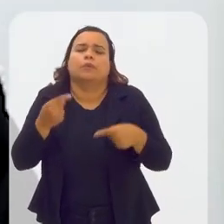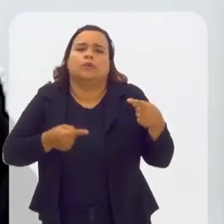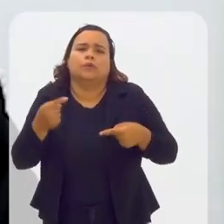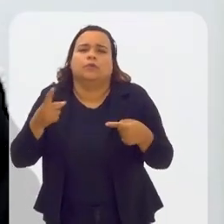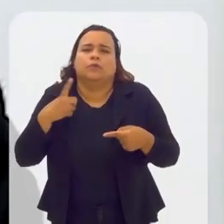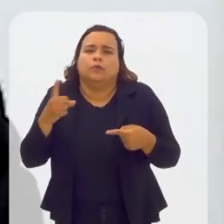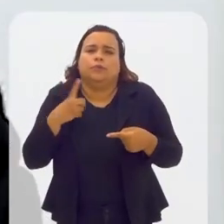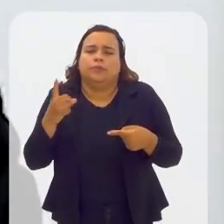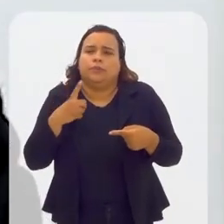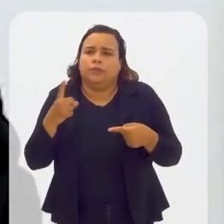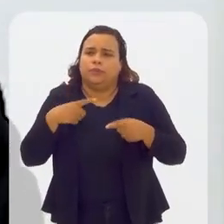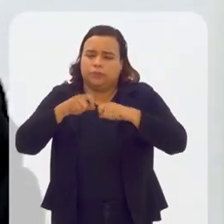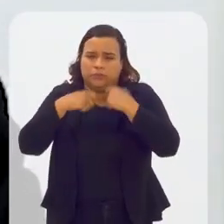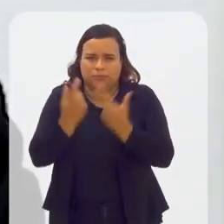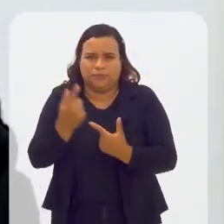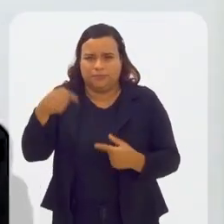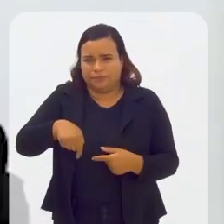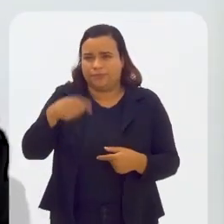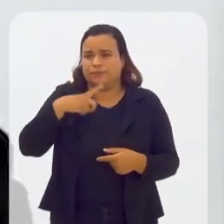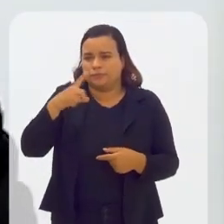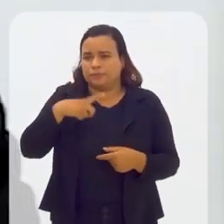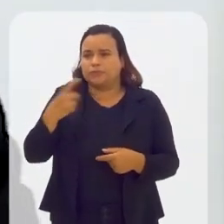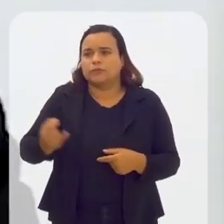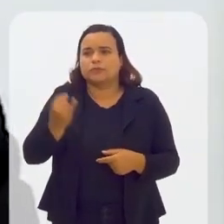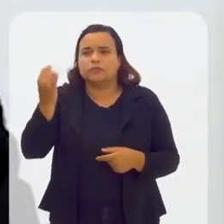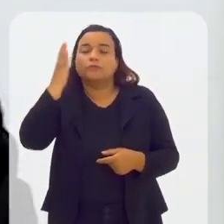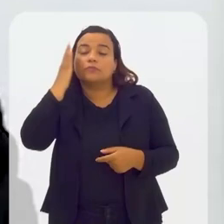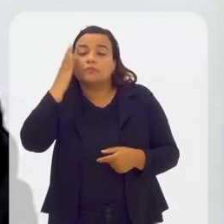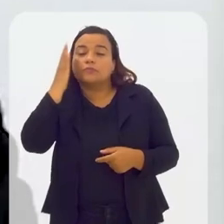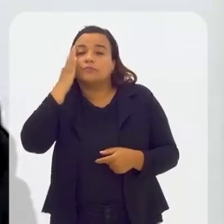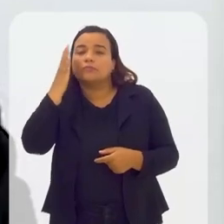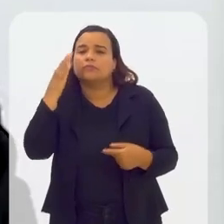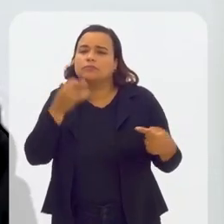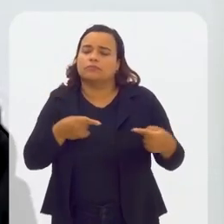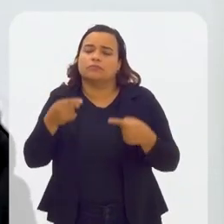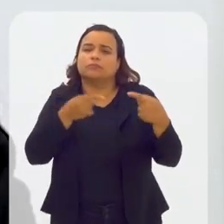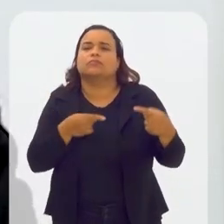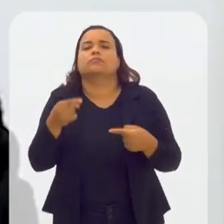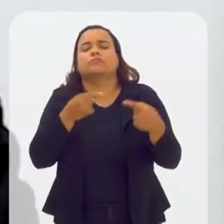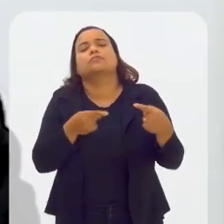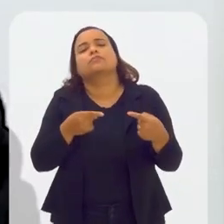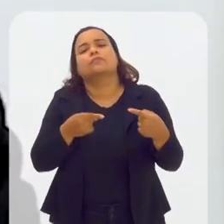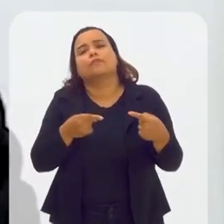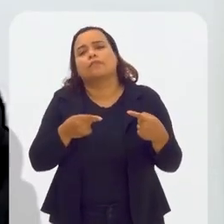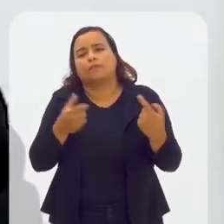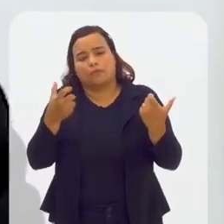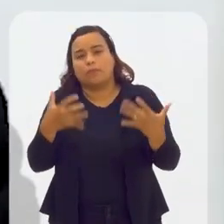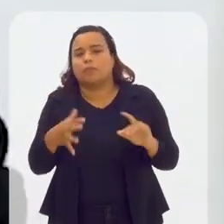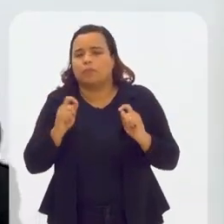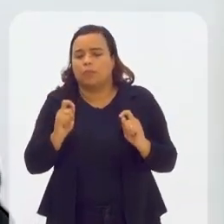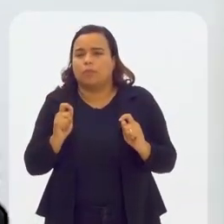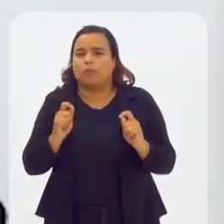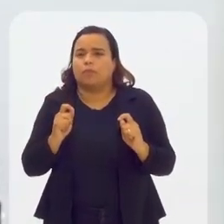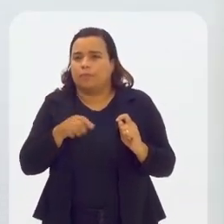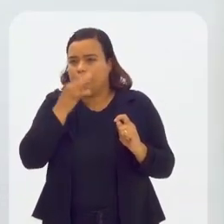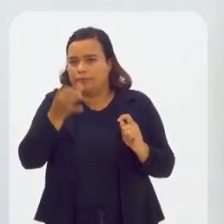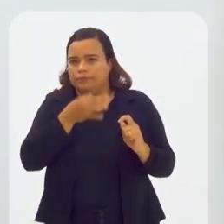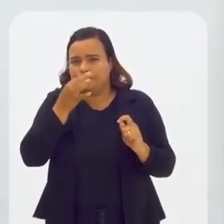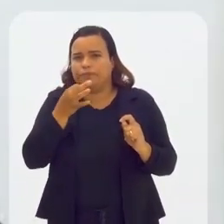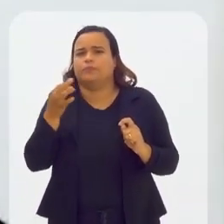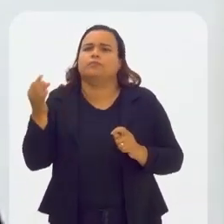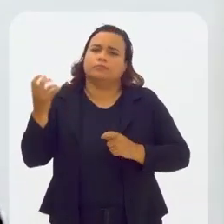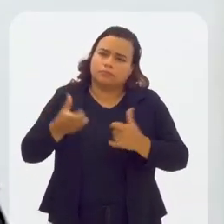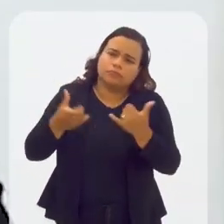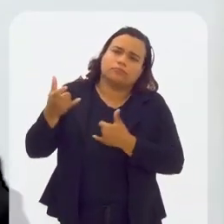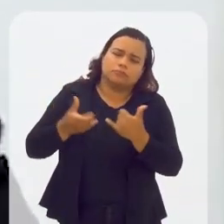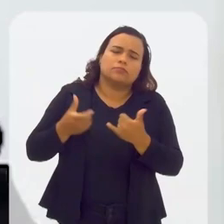isso passa por uma discussão que a Alerj terá um papel importante do ponto de vista político, que é o seguinte: